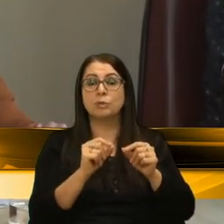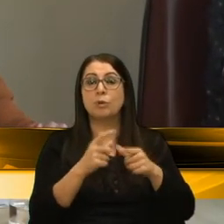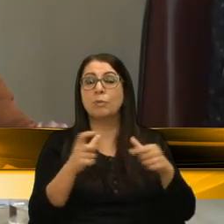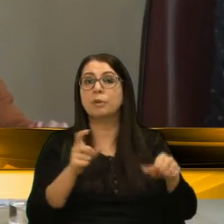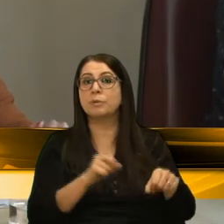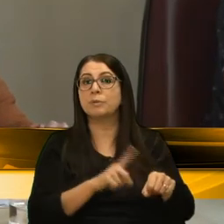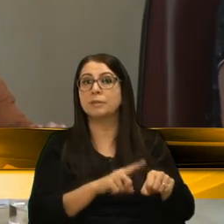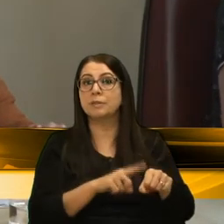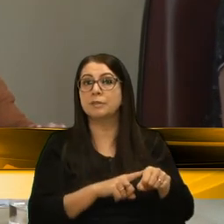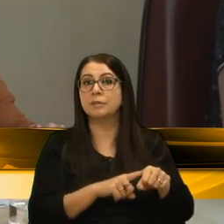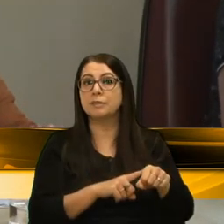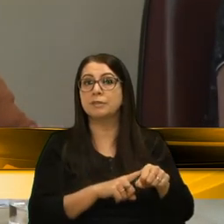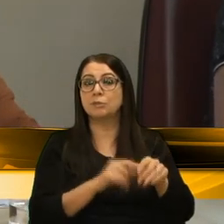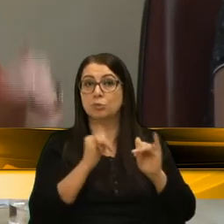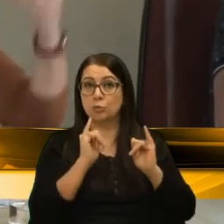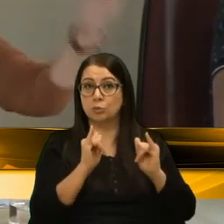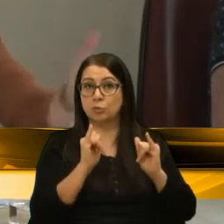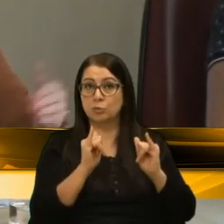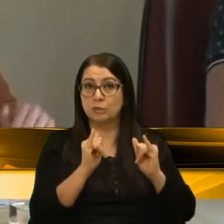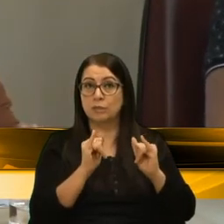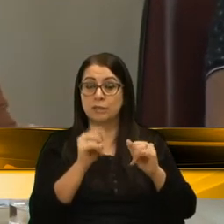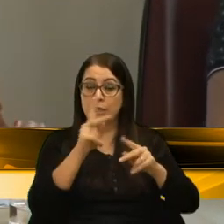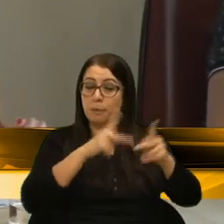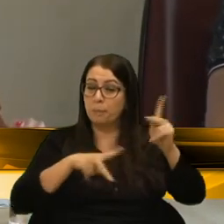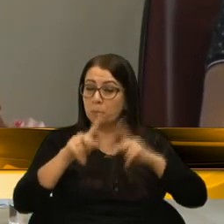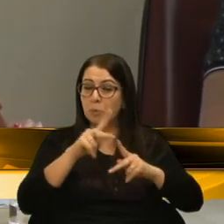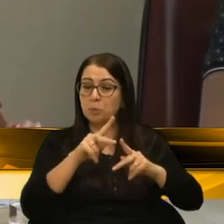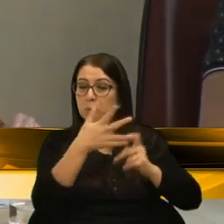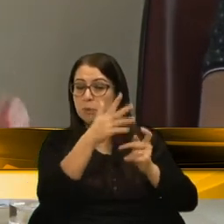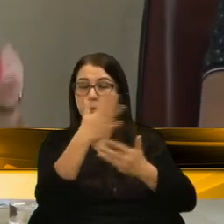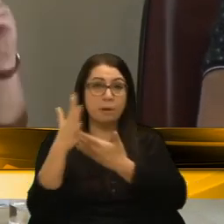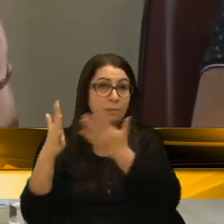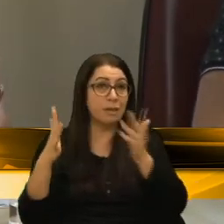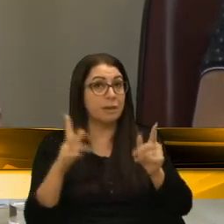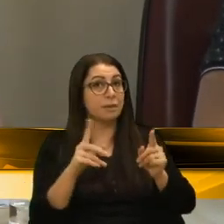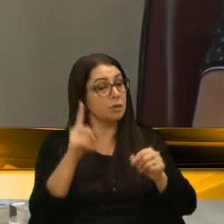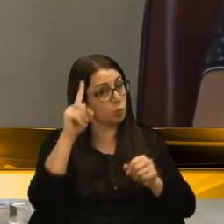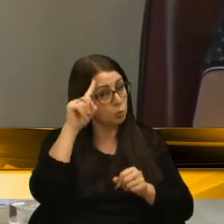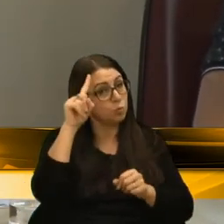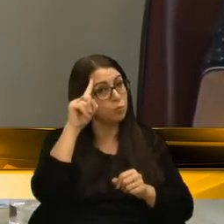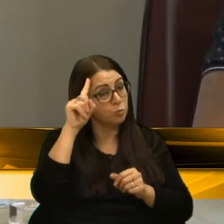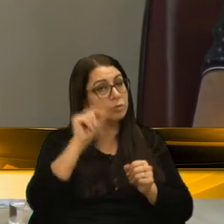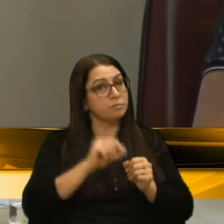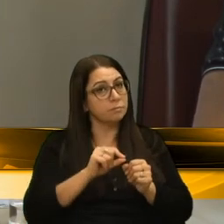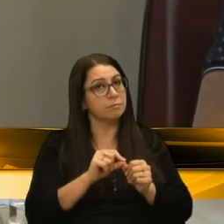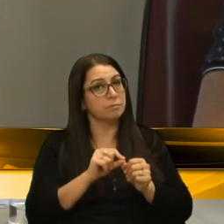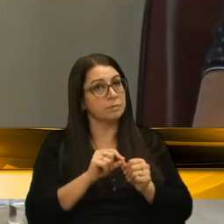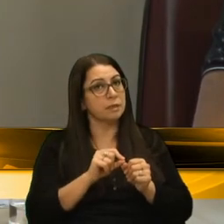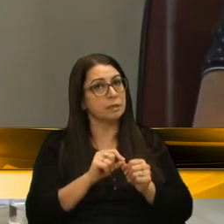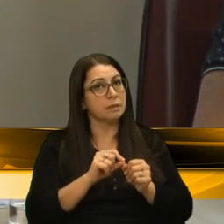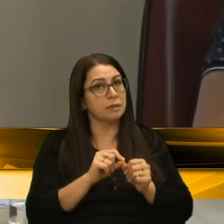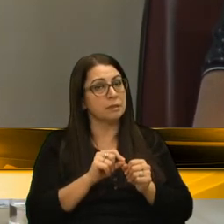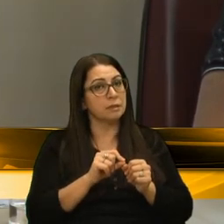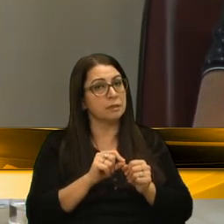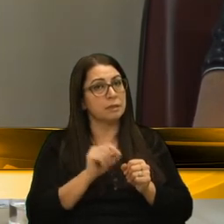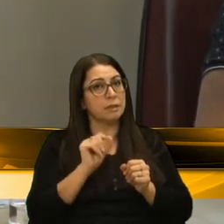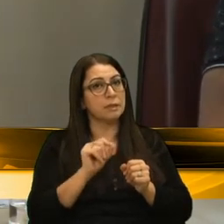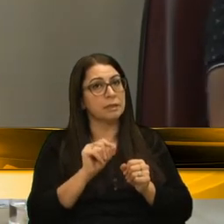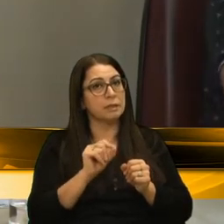de frota dos ônibus, que poluem o meio ambiente. Então, é no dia a dia que a gente toma